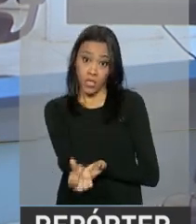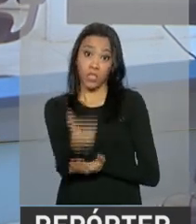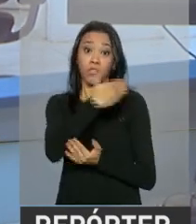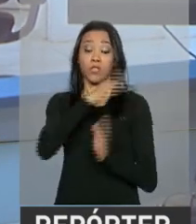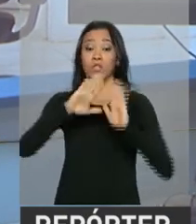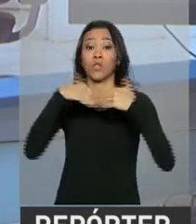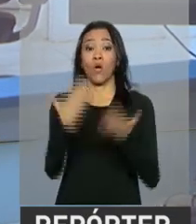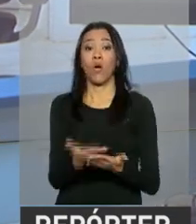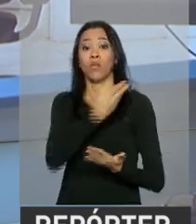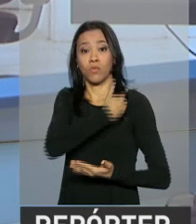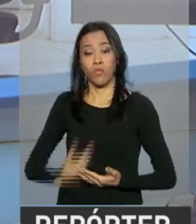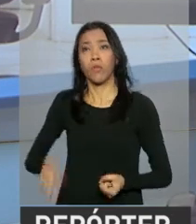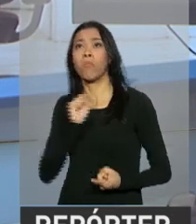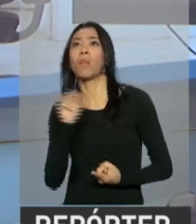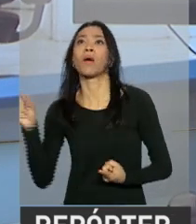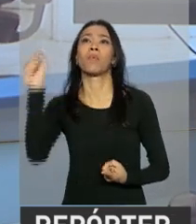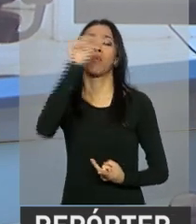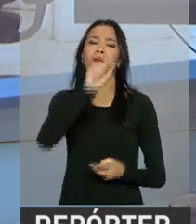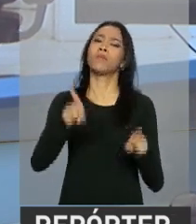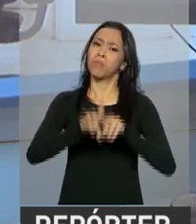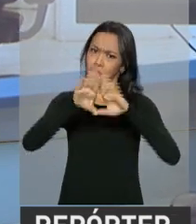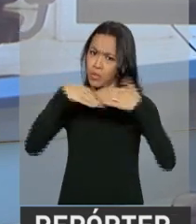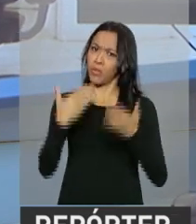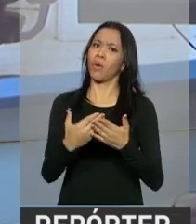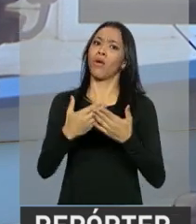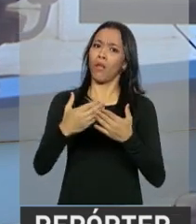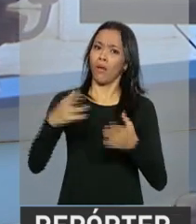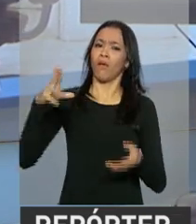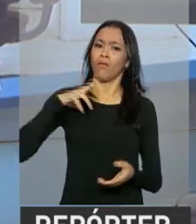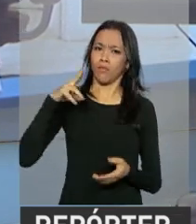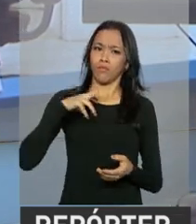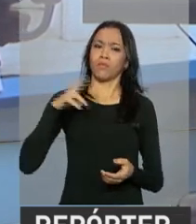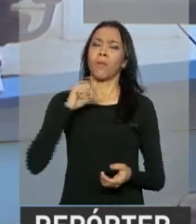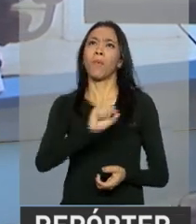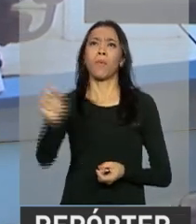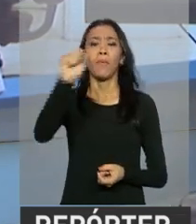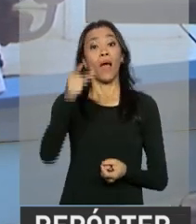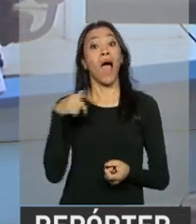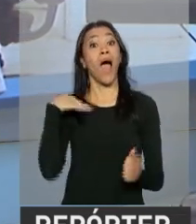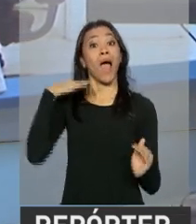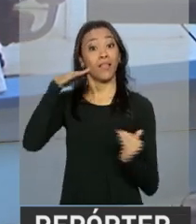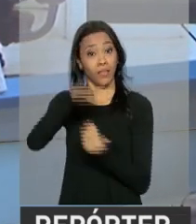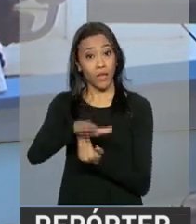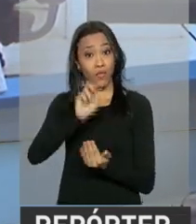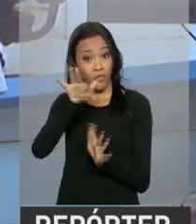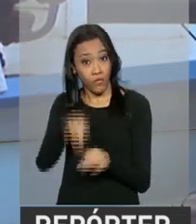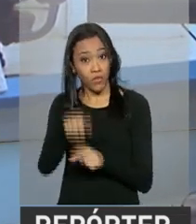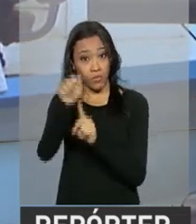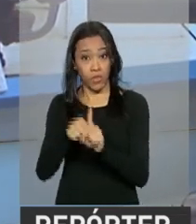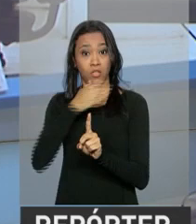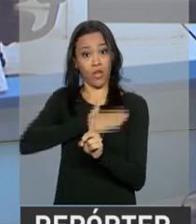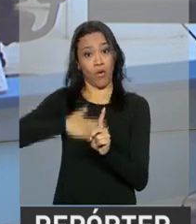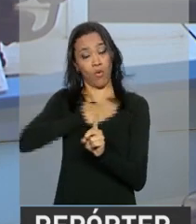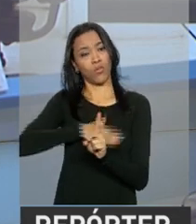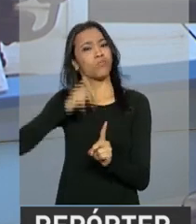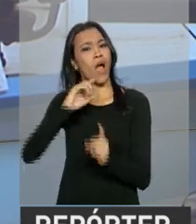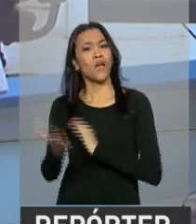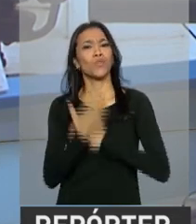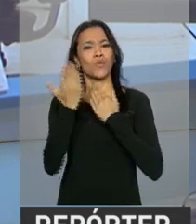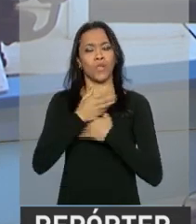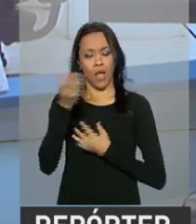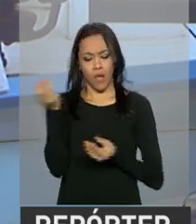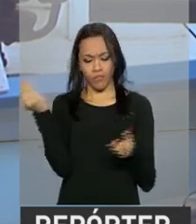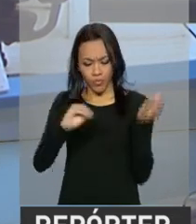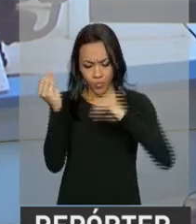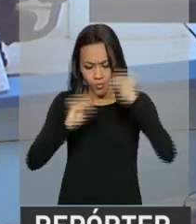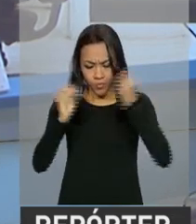públicas e particulares de todo o país devem responder até o fim de agosto ao questionário que vai ajudar na elaboração de políticas